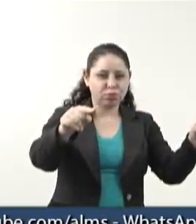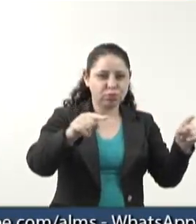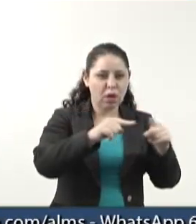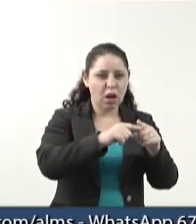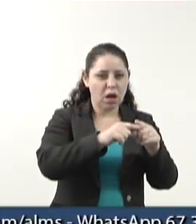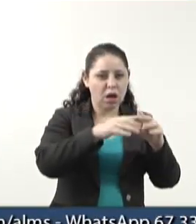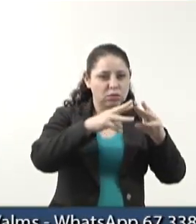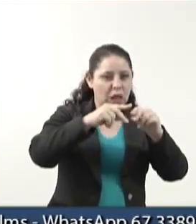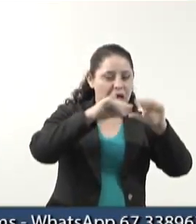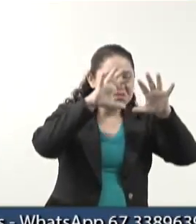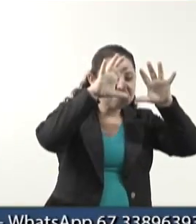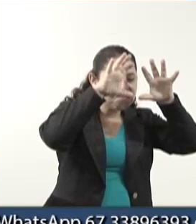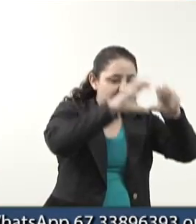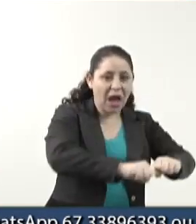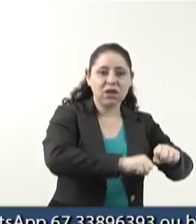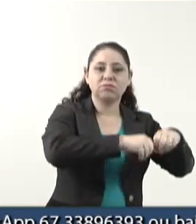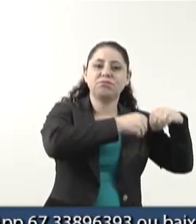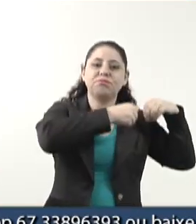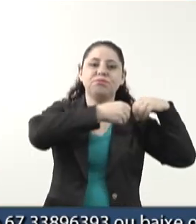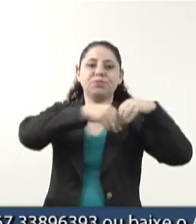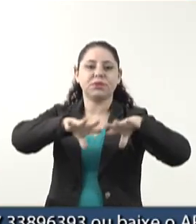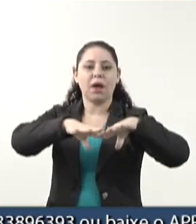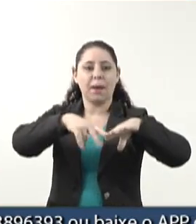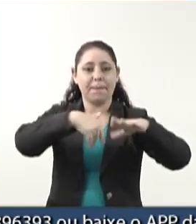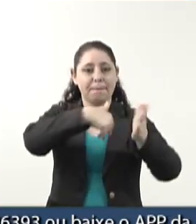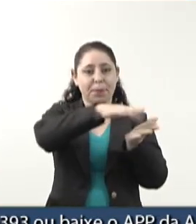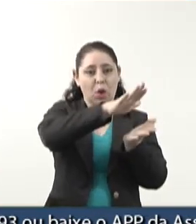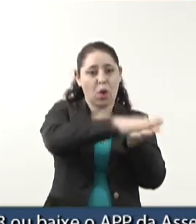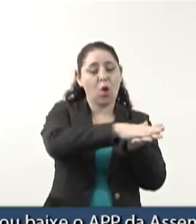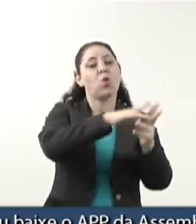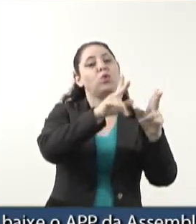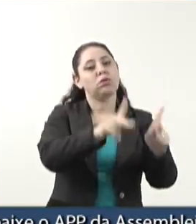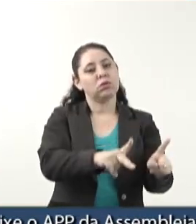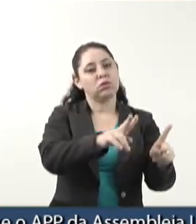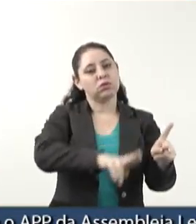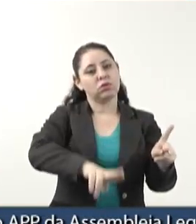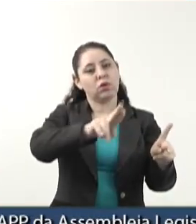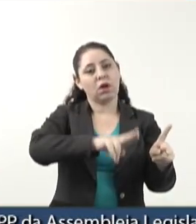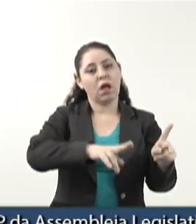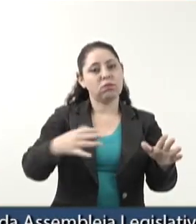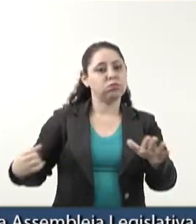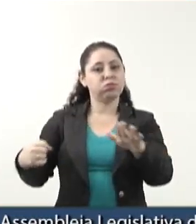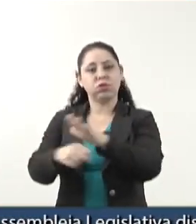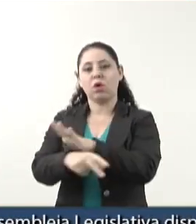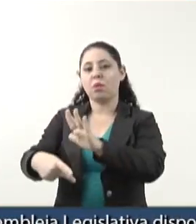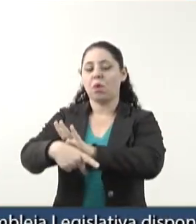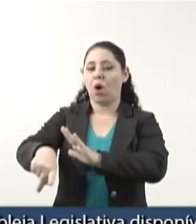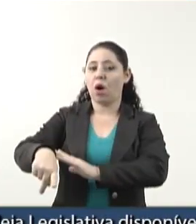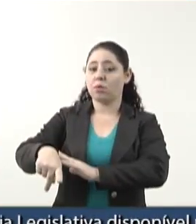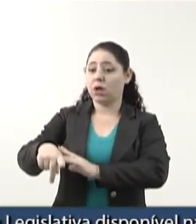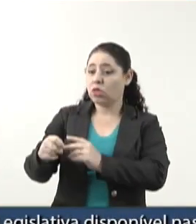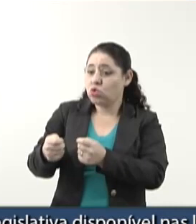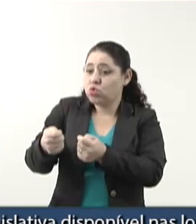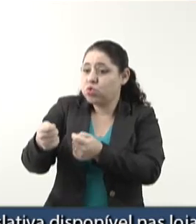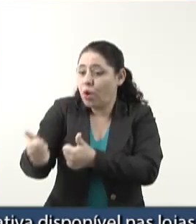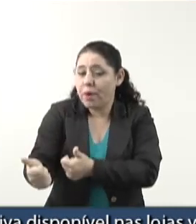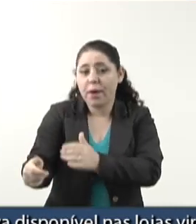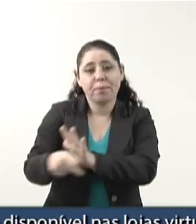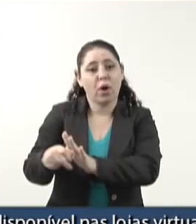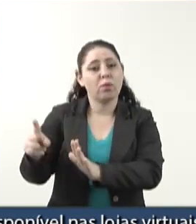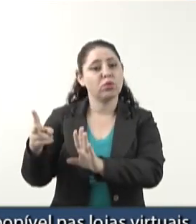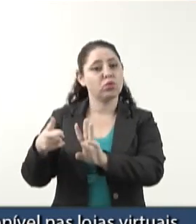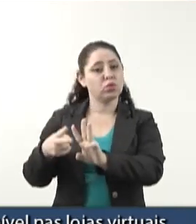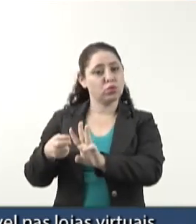quantidade de terra que ele quiser de utilidade pública e incorporar no seu patrimônio e dar para os índios